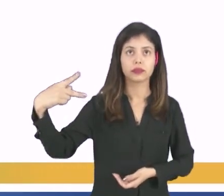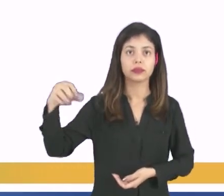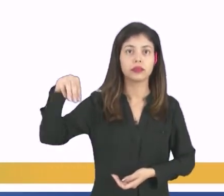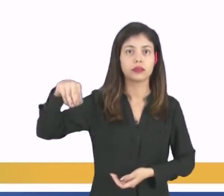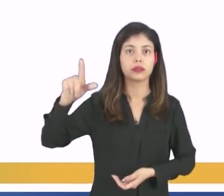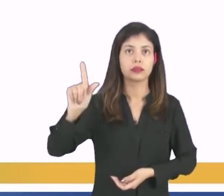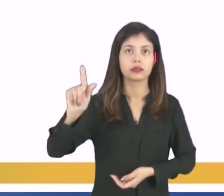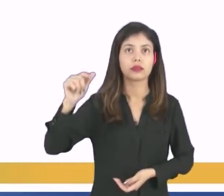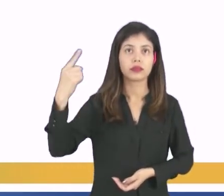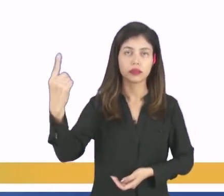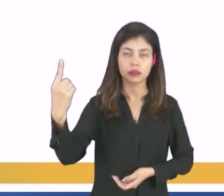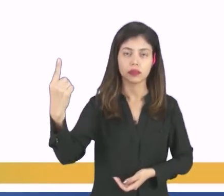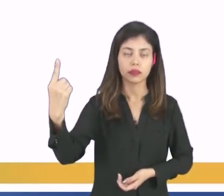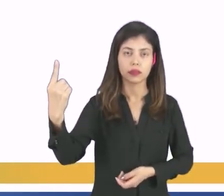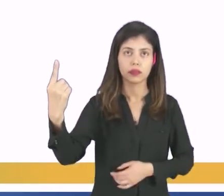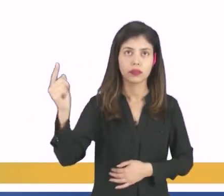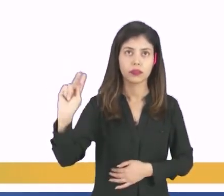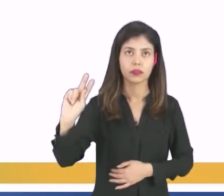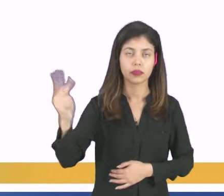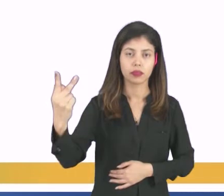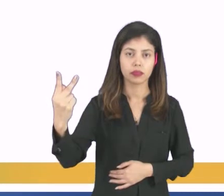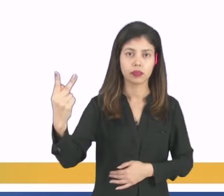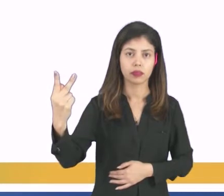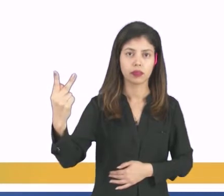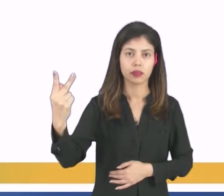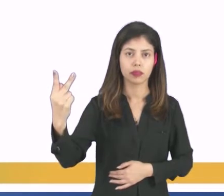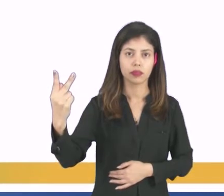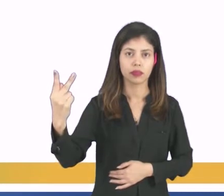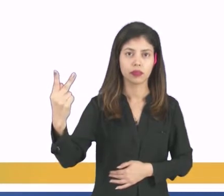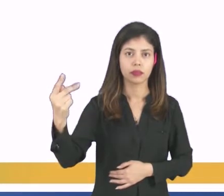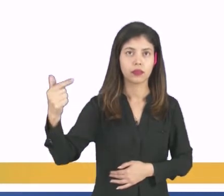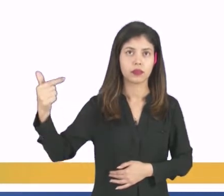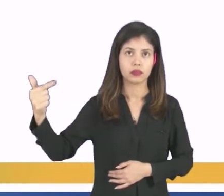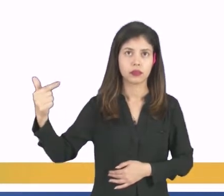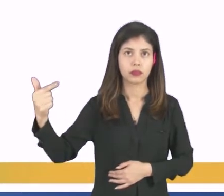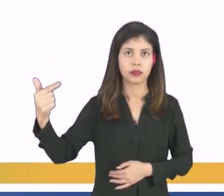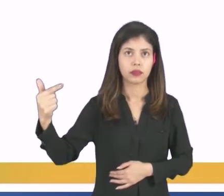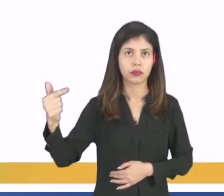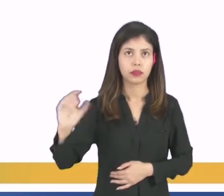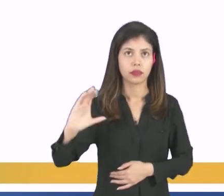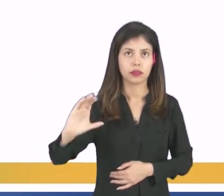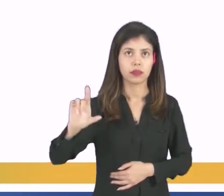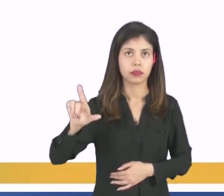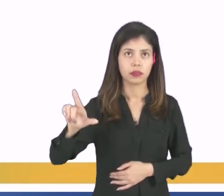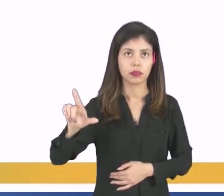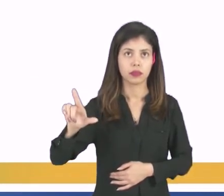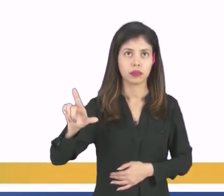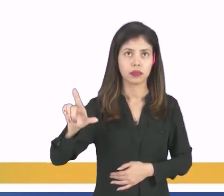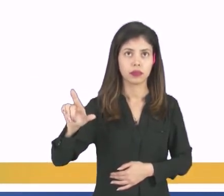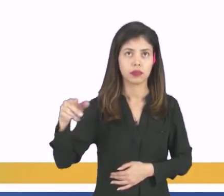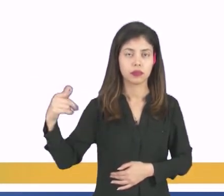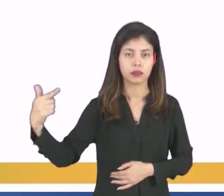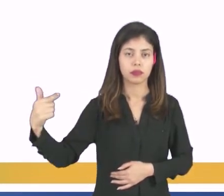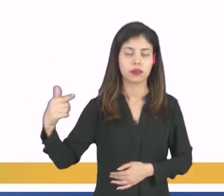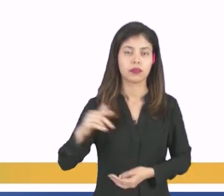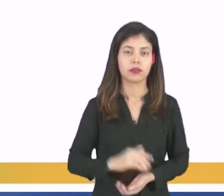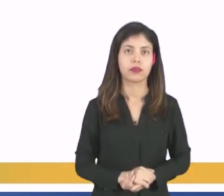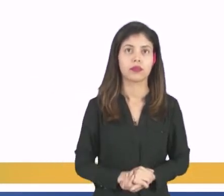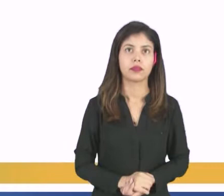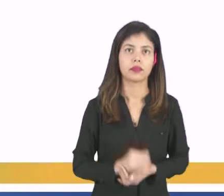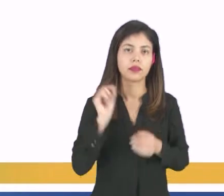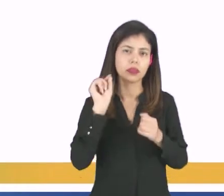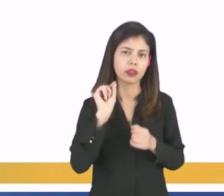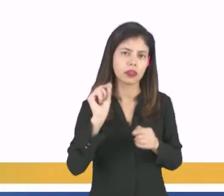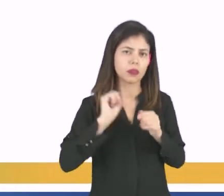o magnésio, que é o Mg, só tem um, o hidrogênio tem dois e o cloro tem dois.